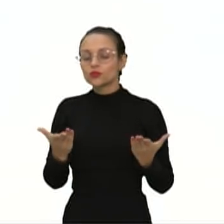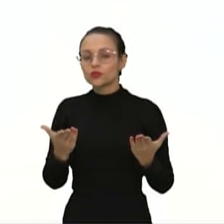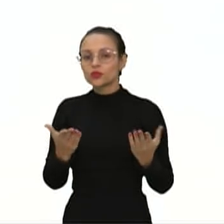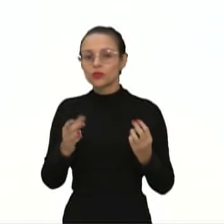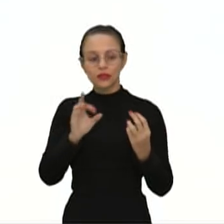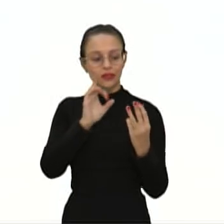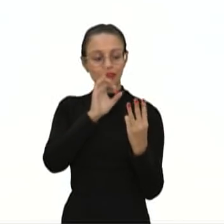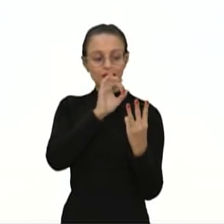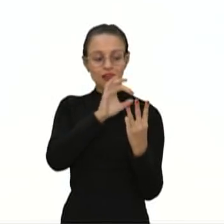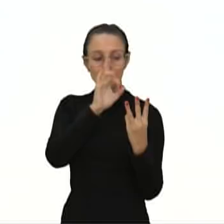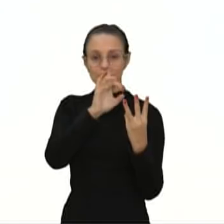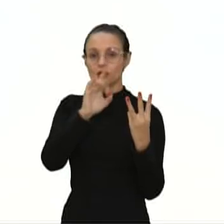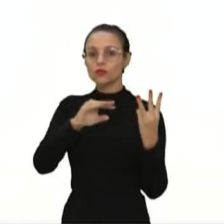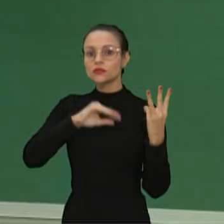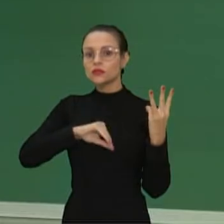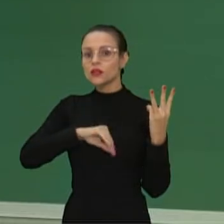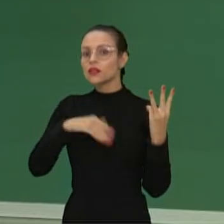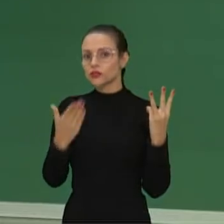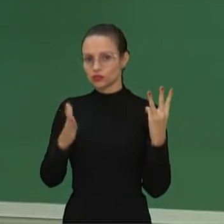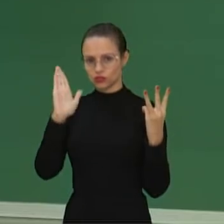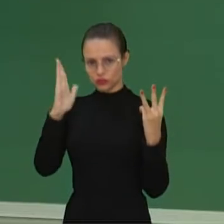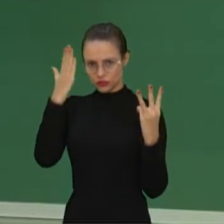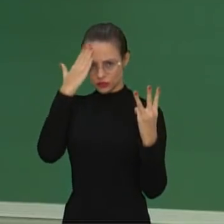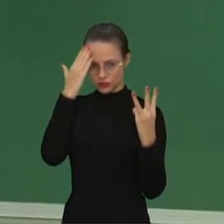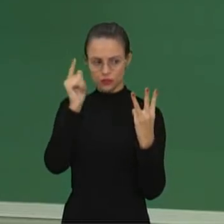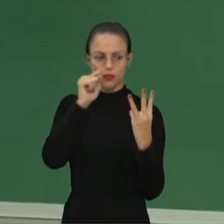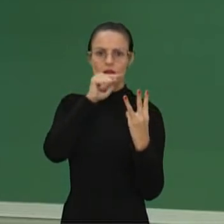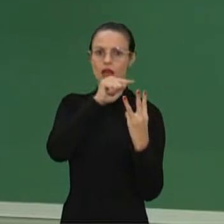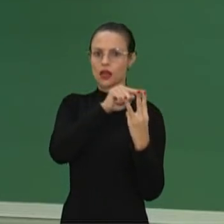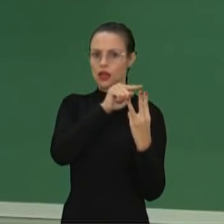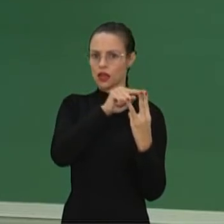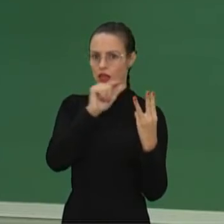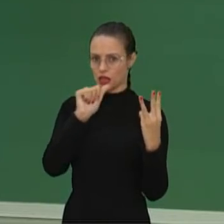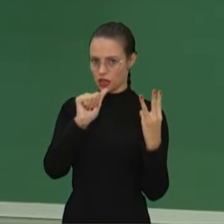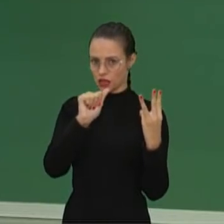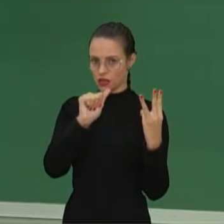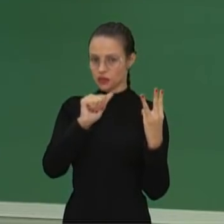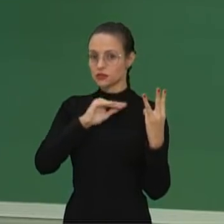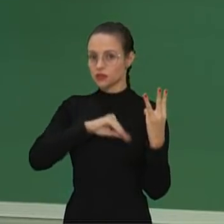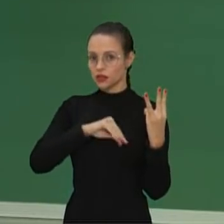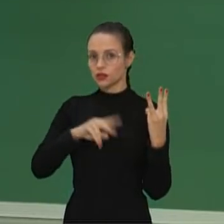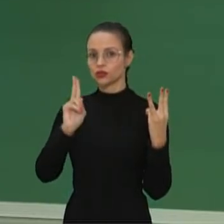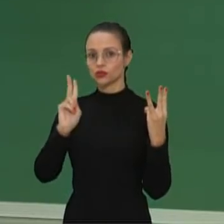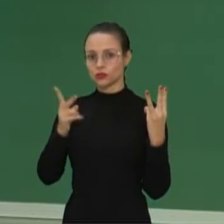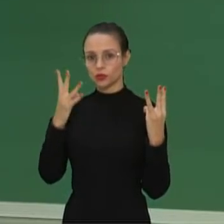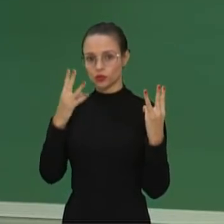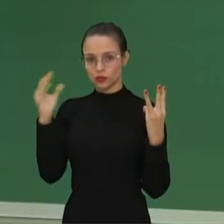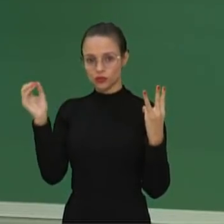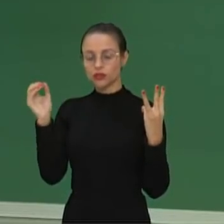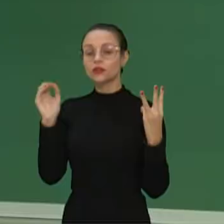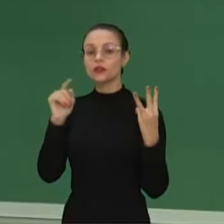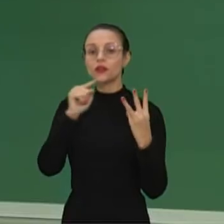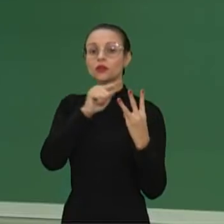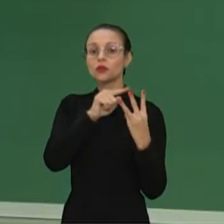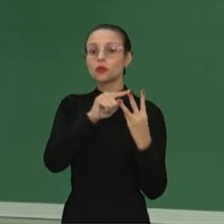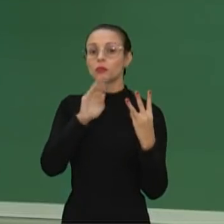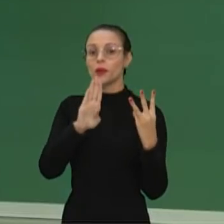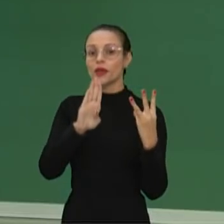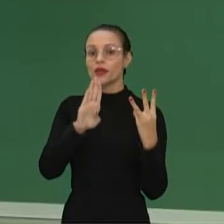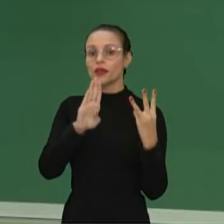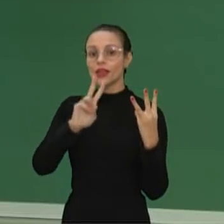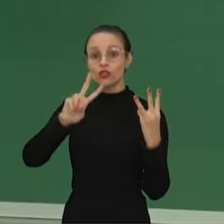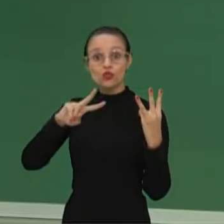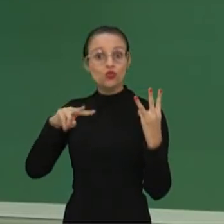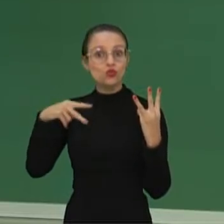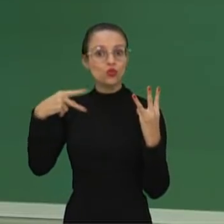quanto que cada um ganha, né? A gente já sabe que o funcionário A ganha 2.400, o B é